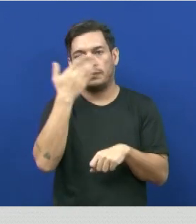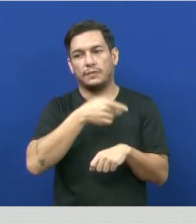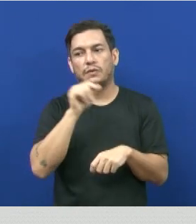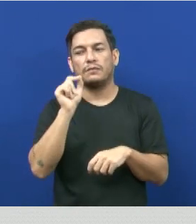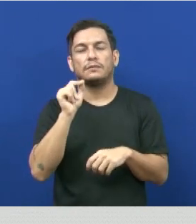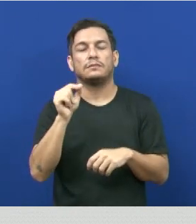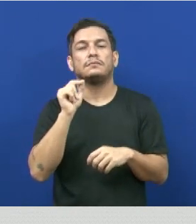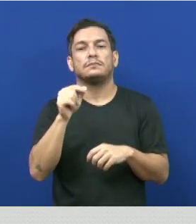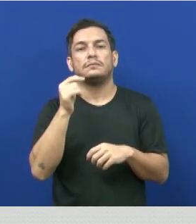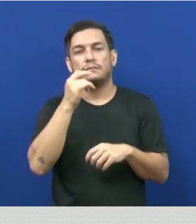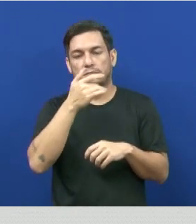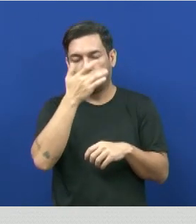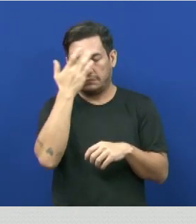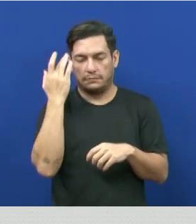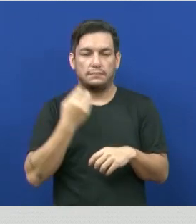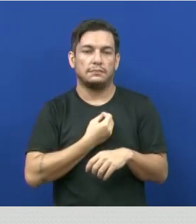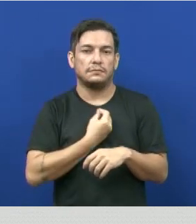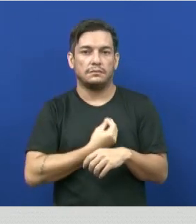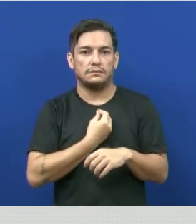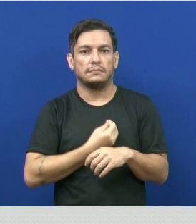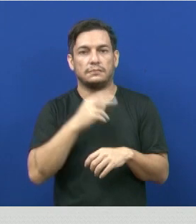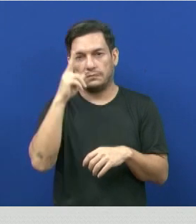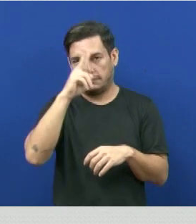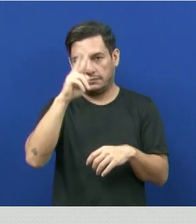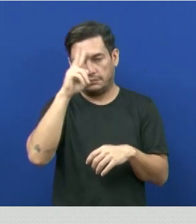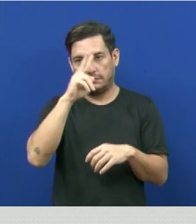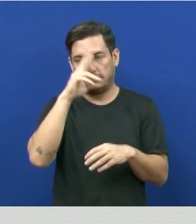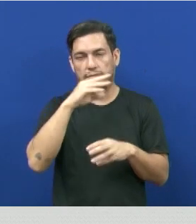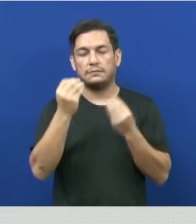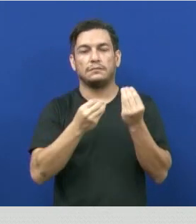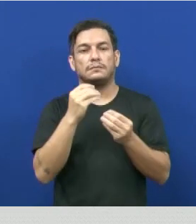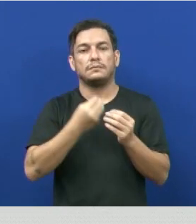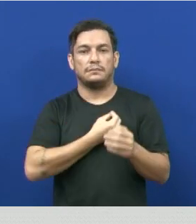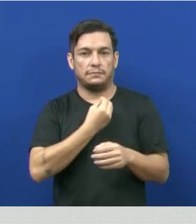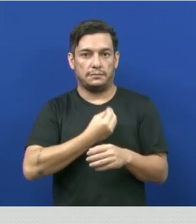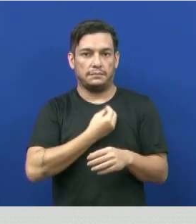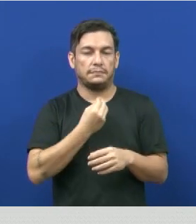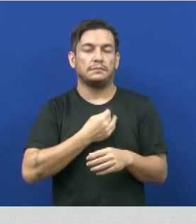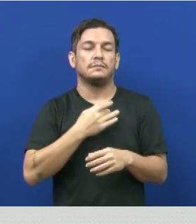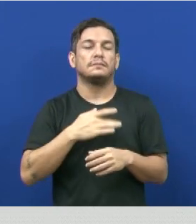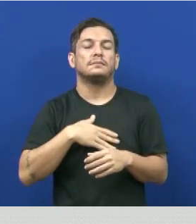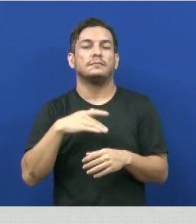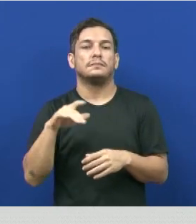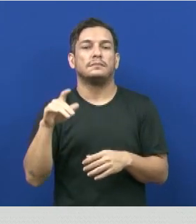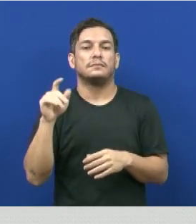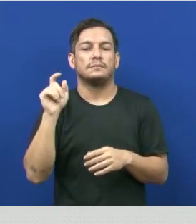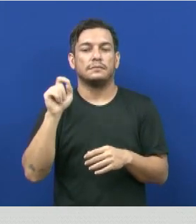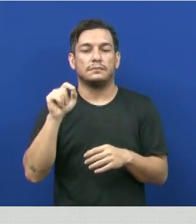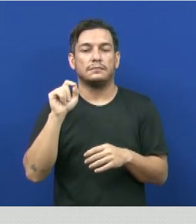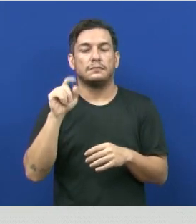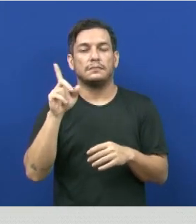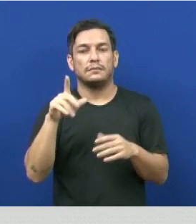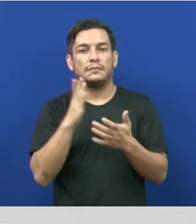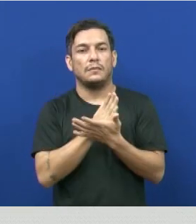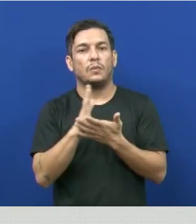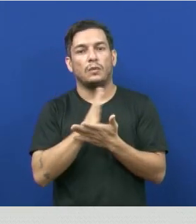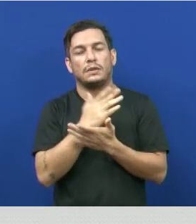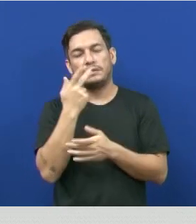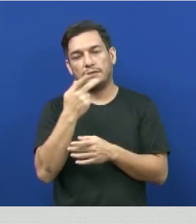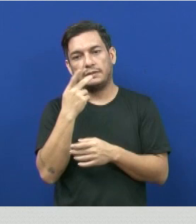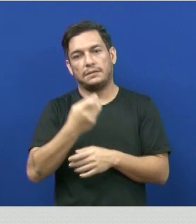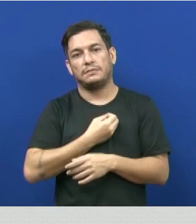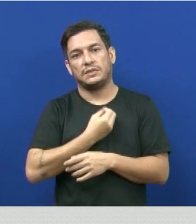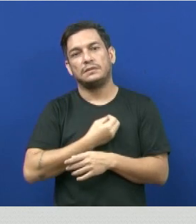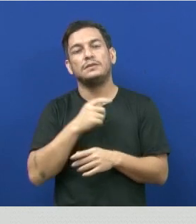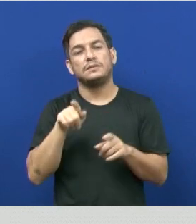prova que o personagem participa dessa história como é presente no causo o participante ou seja algumas falas